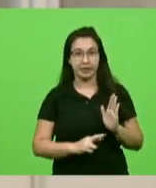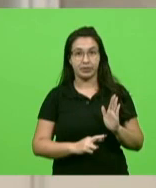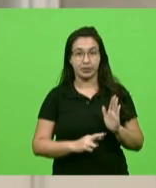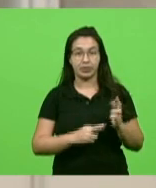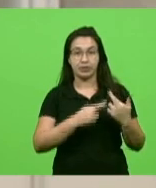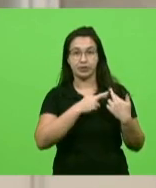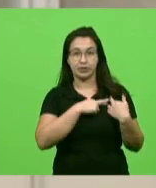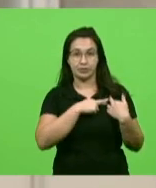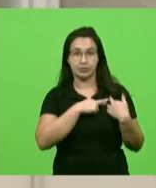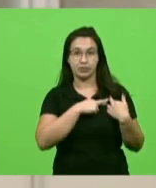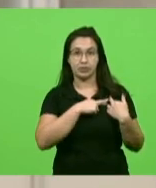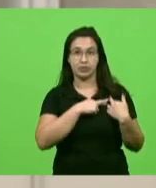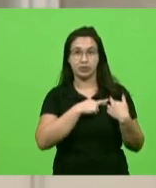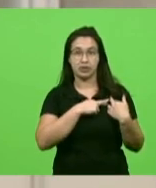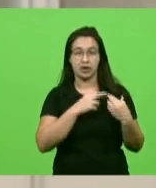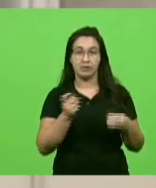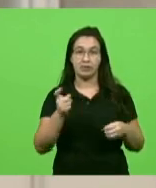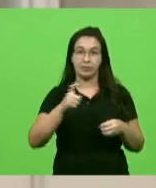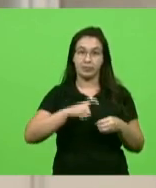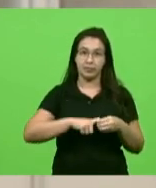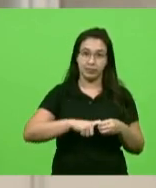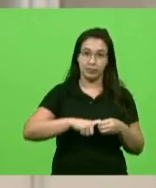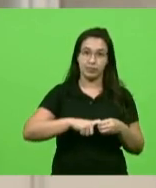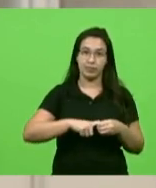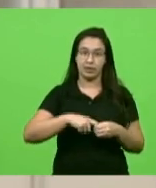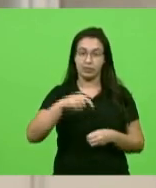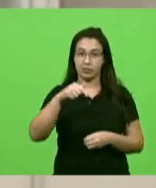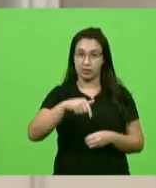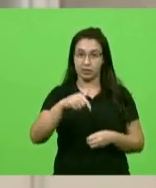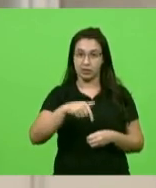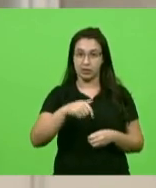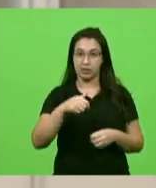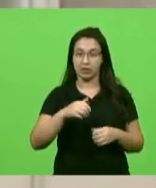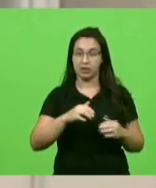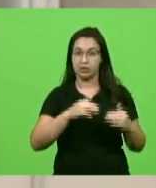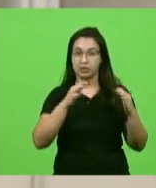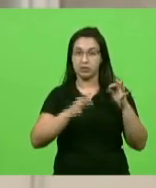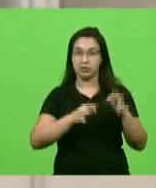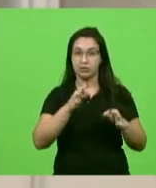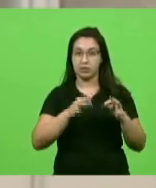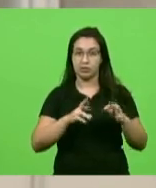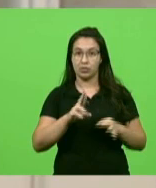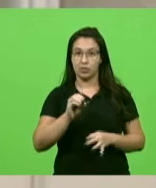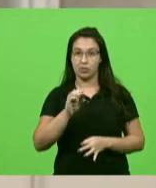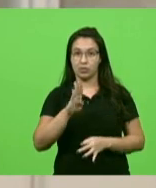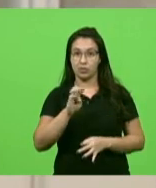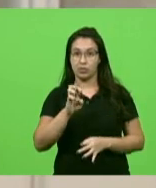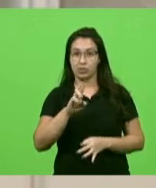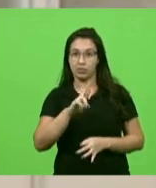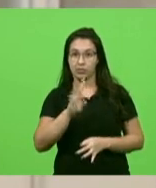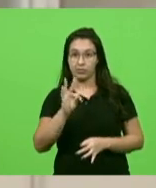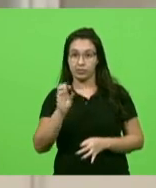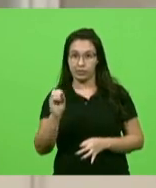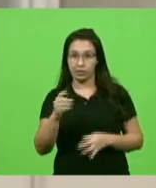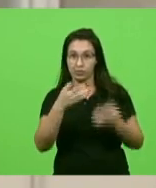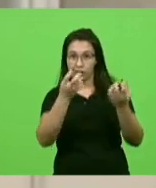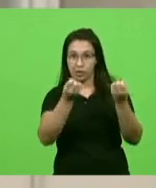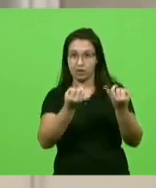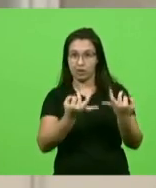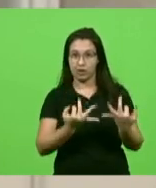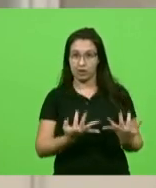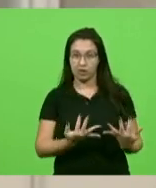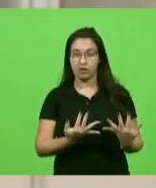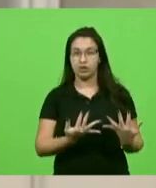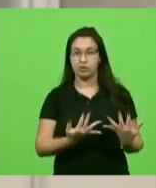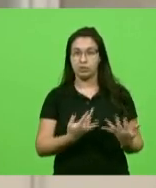eminente é membro desta também dessa cor Desembargador Roberto Lucas Pacheco diz ele nos